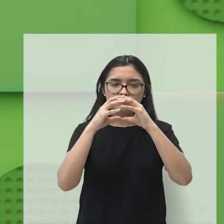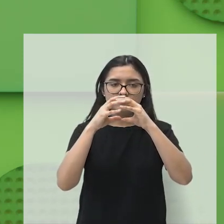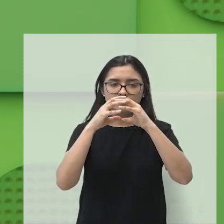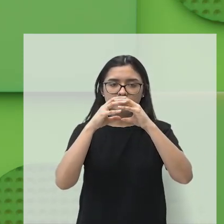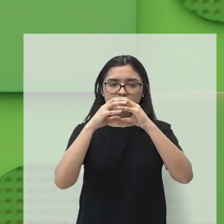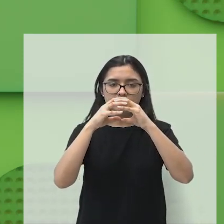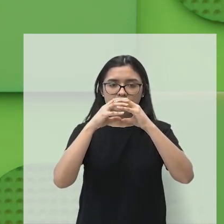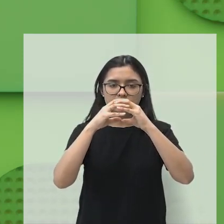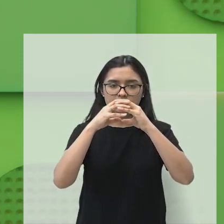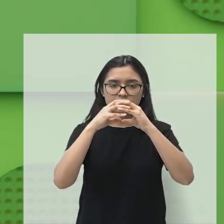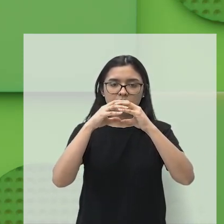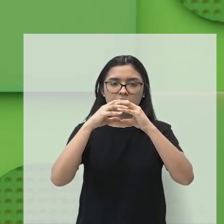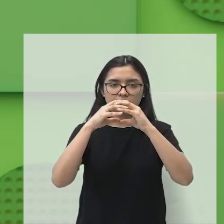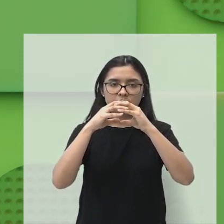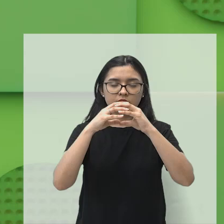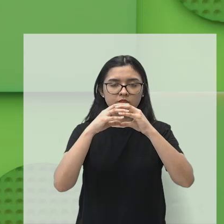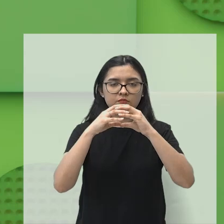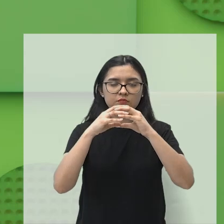vai ocorrer o quê?